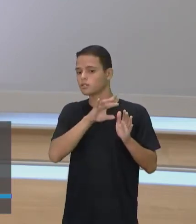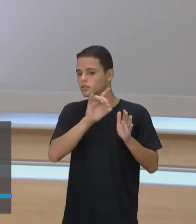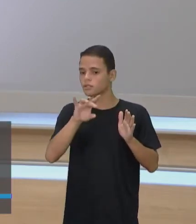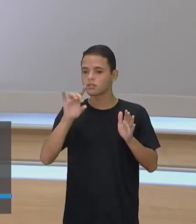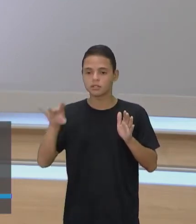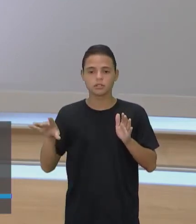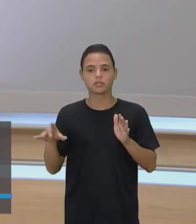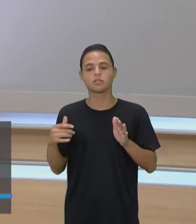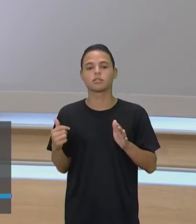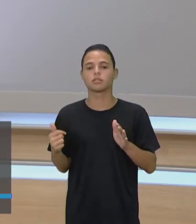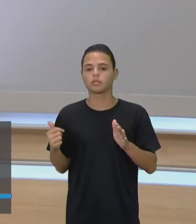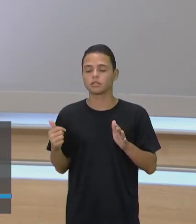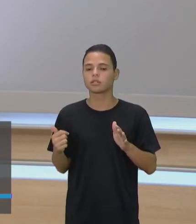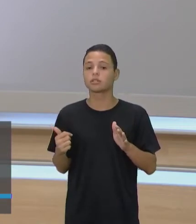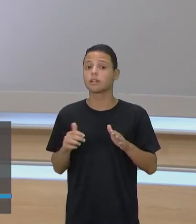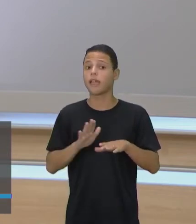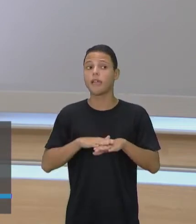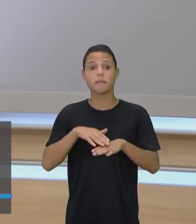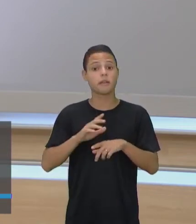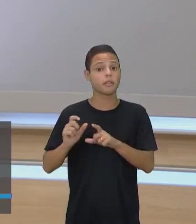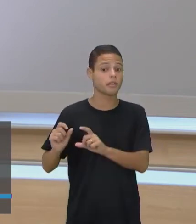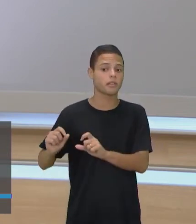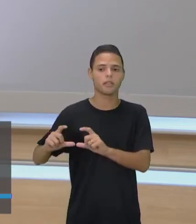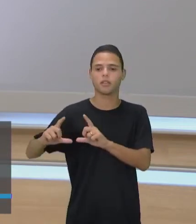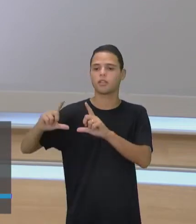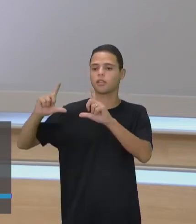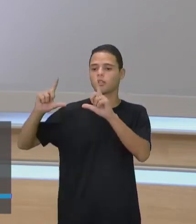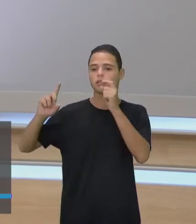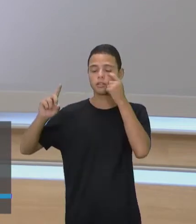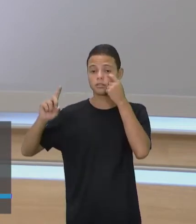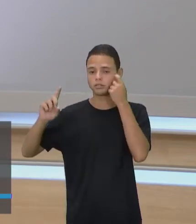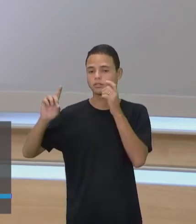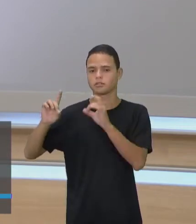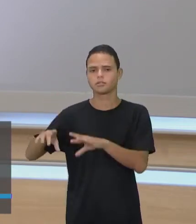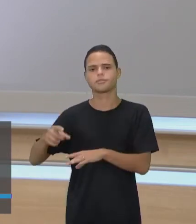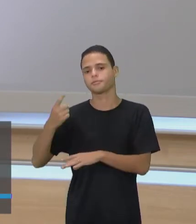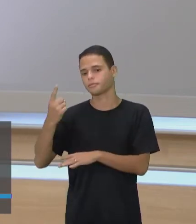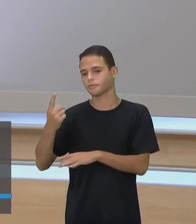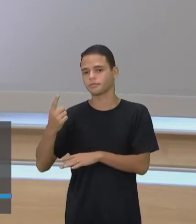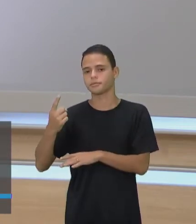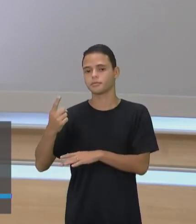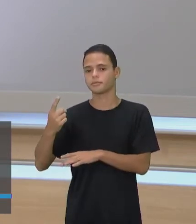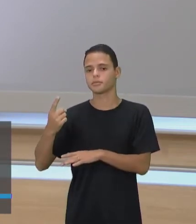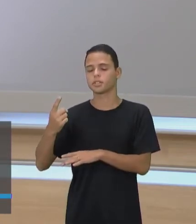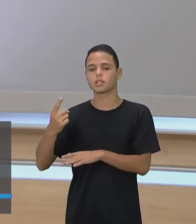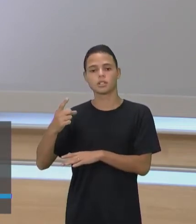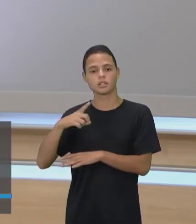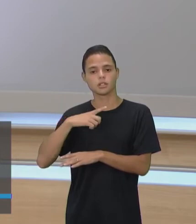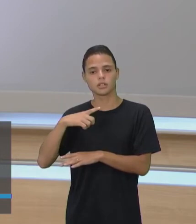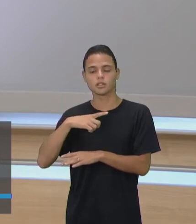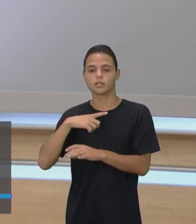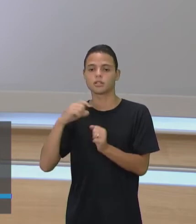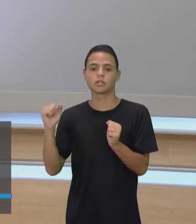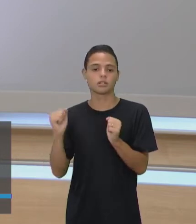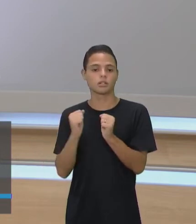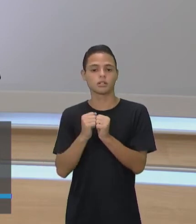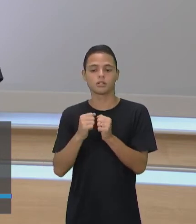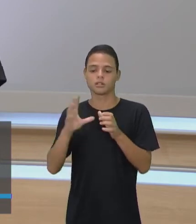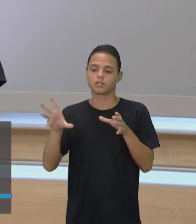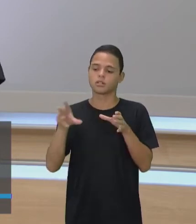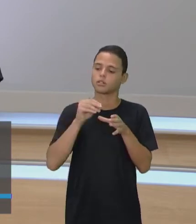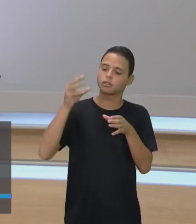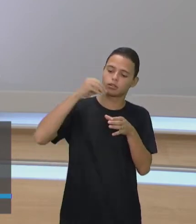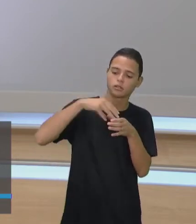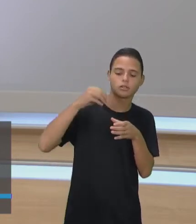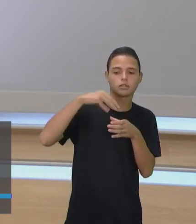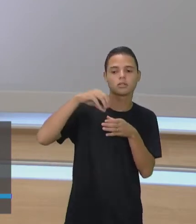embalagem individual onde essa bolacha vem separada, por que não eu comprar uma que não vem separada? Né? A gente entende